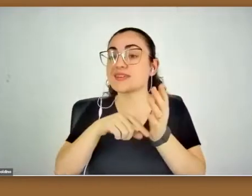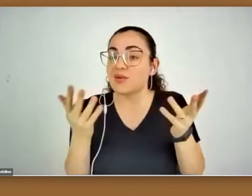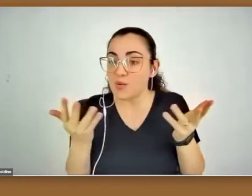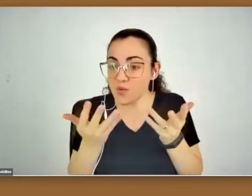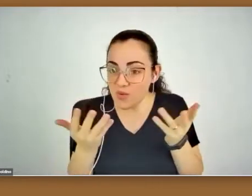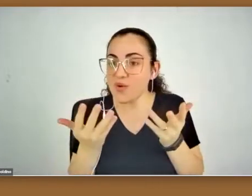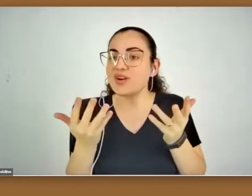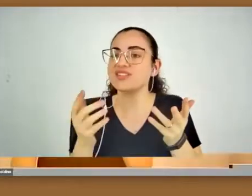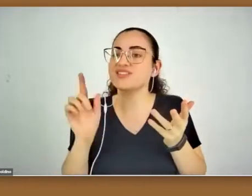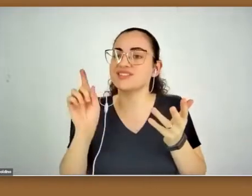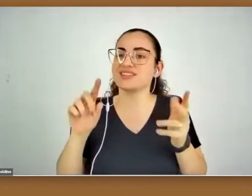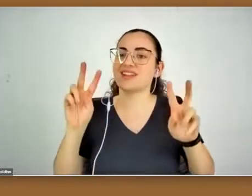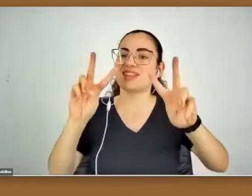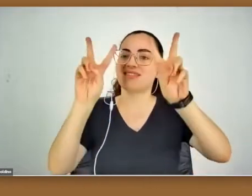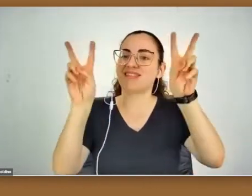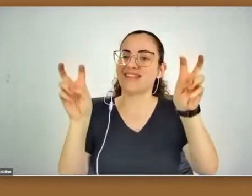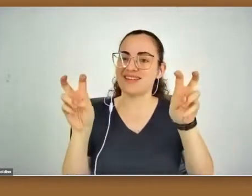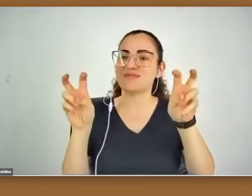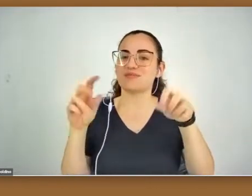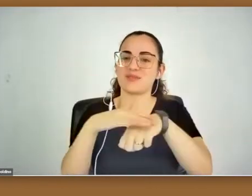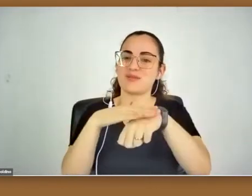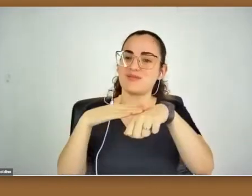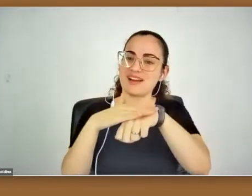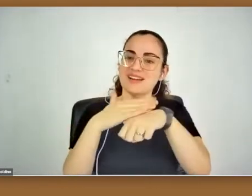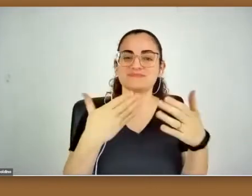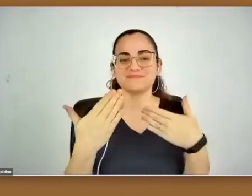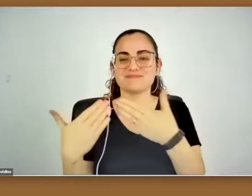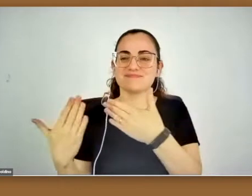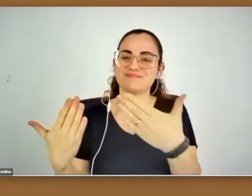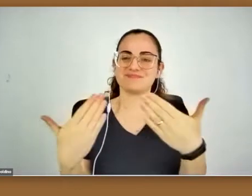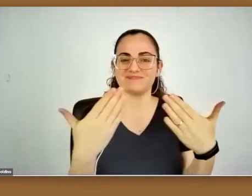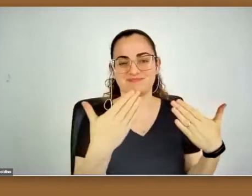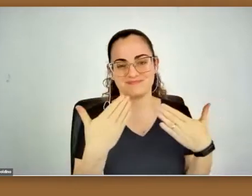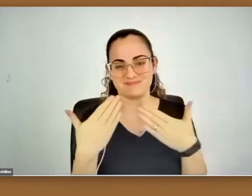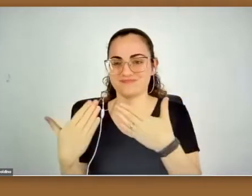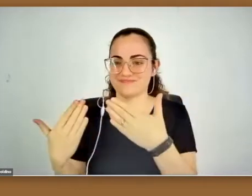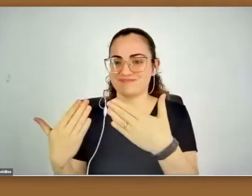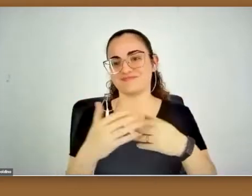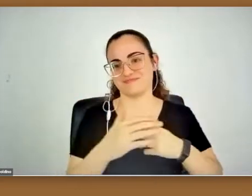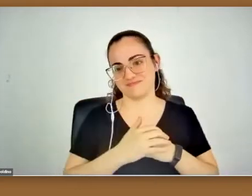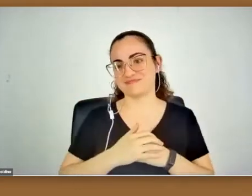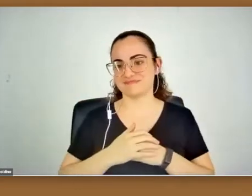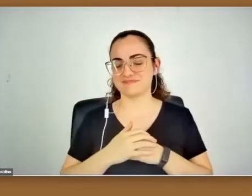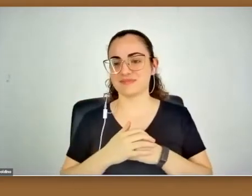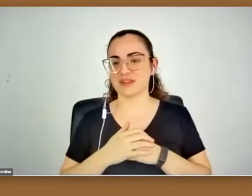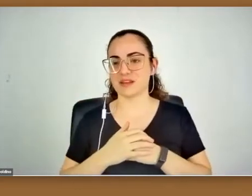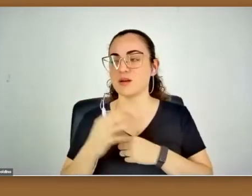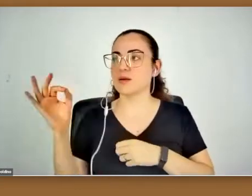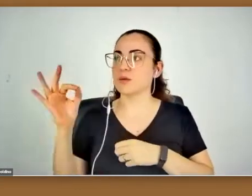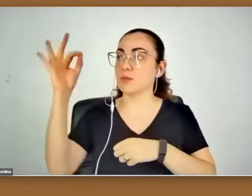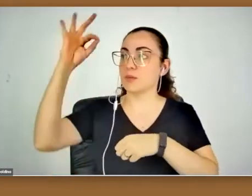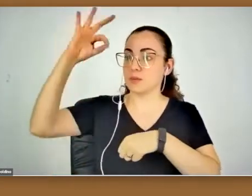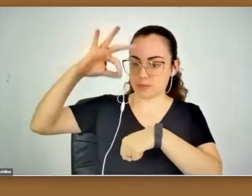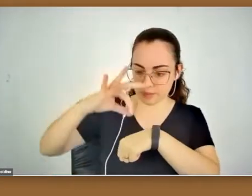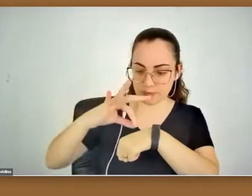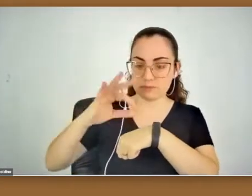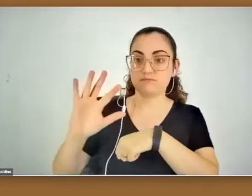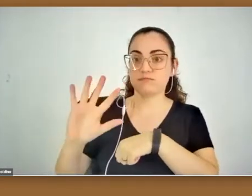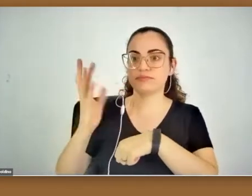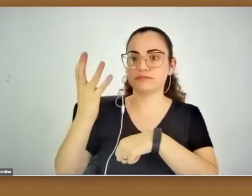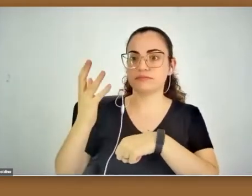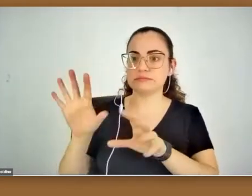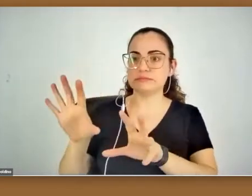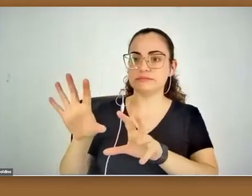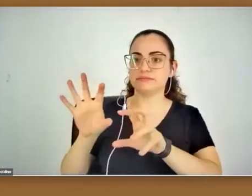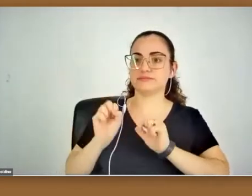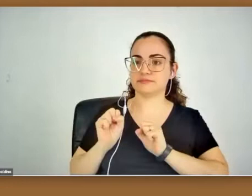hoje, né, sobre os mosquitos e as doenças em humanos, que é a epidemiologia, que é exatamente, né, a frequência dessas doenças,